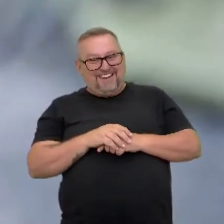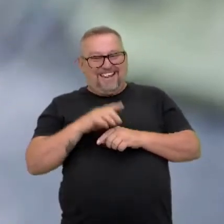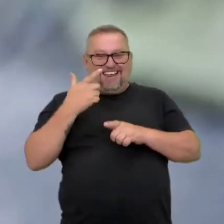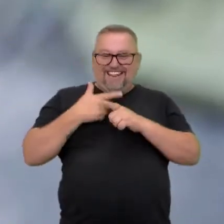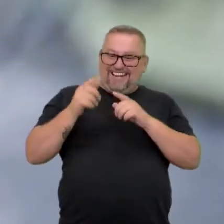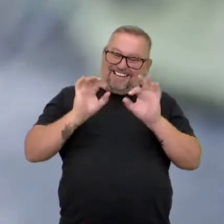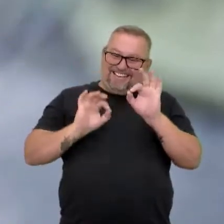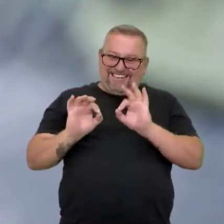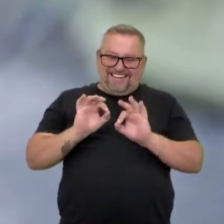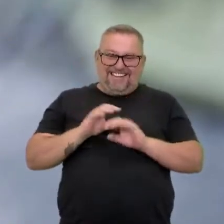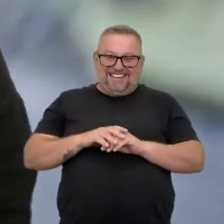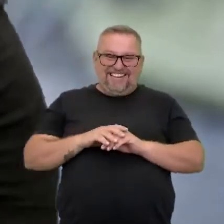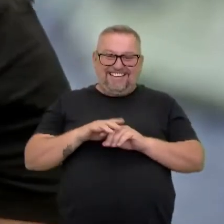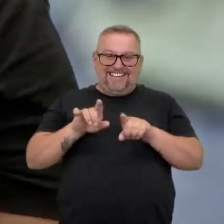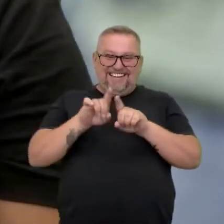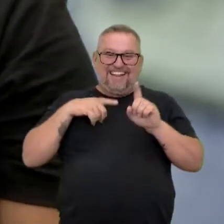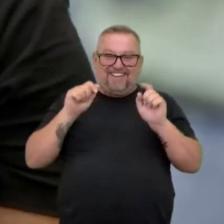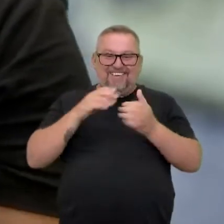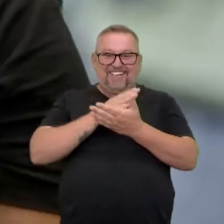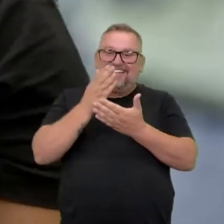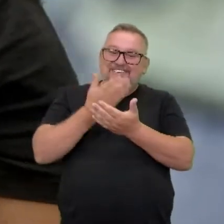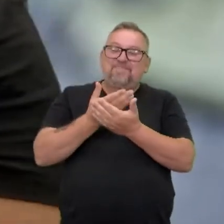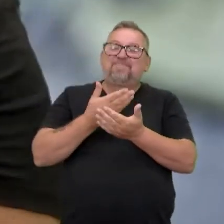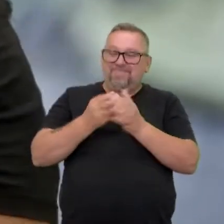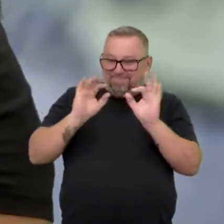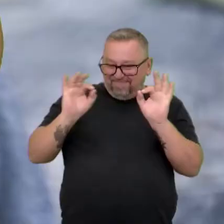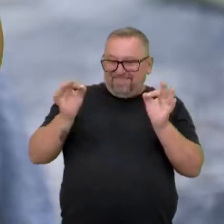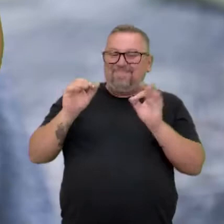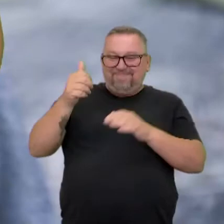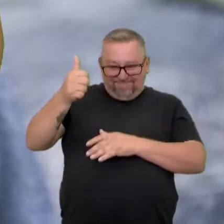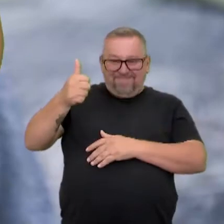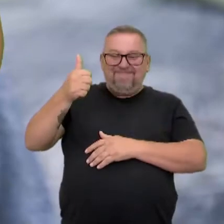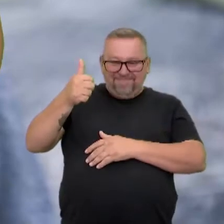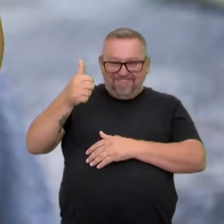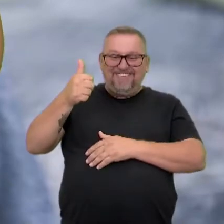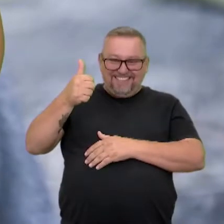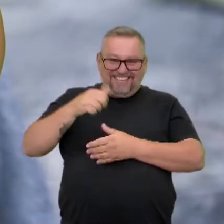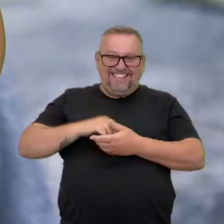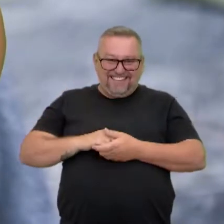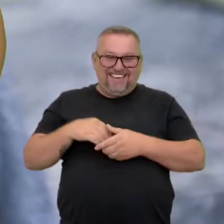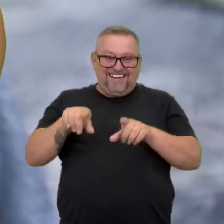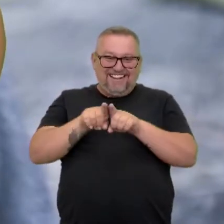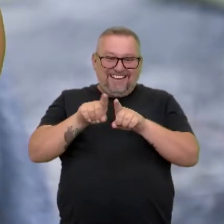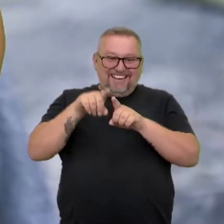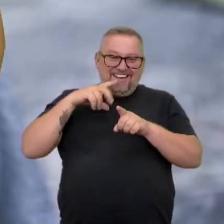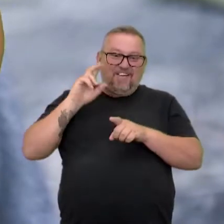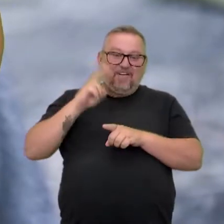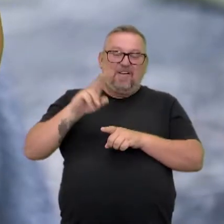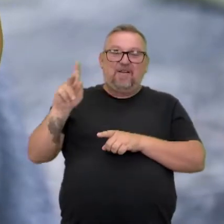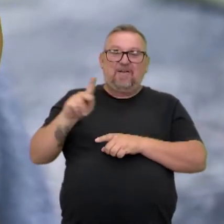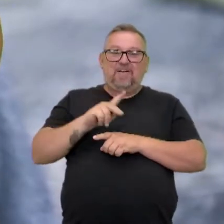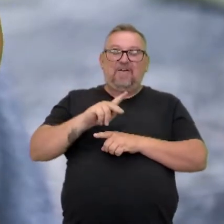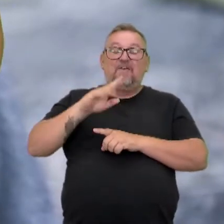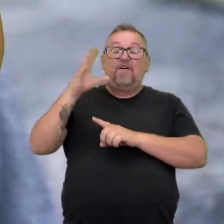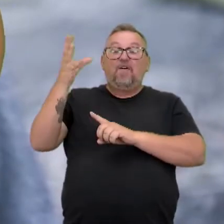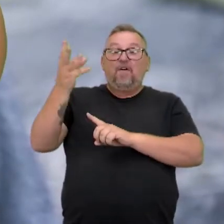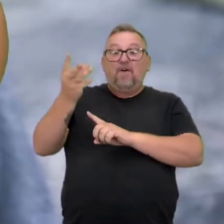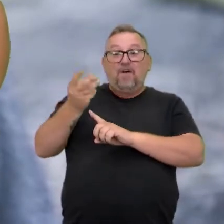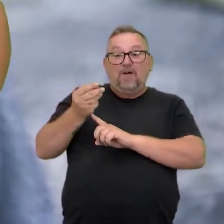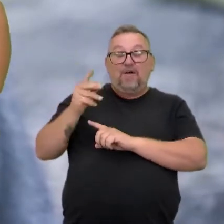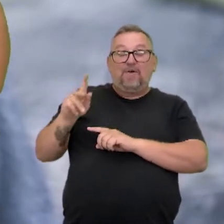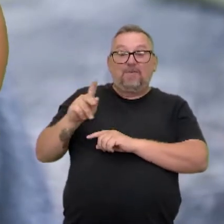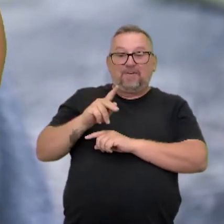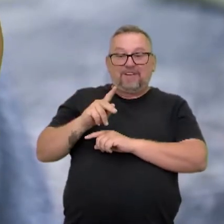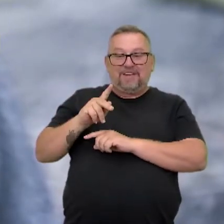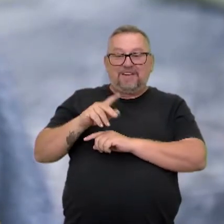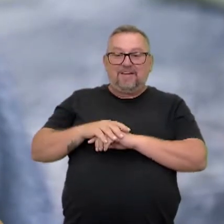isso. E agora a gente pode começar a aula, porque a gente já travou na beleza com o Sidney. E também estamos com a nossa querida Prof. Fernanda. Seja bem-vinda, Prof.